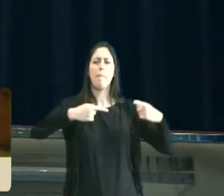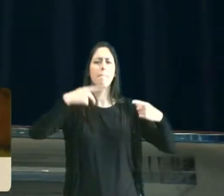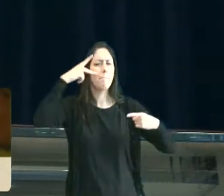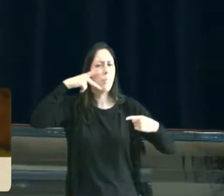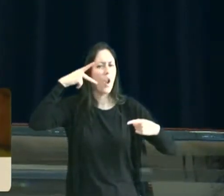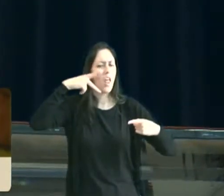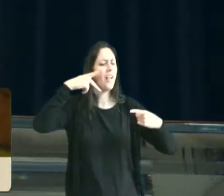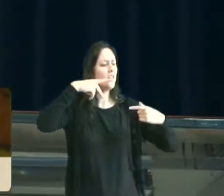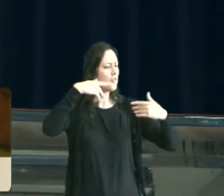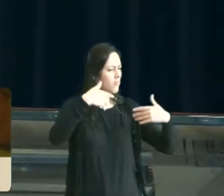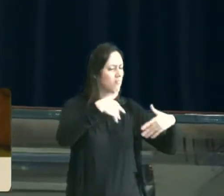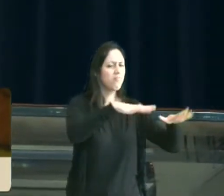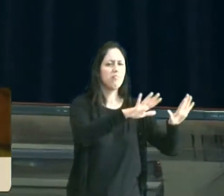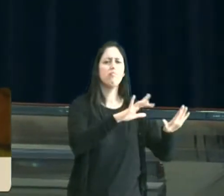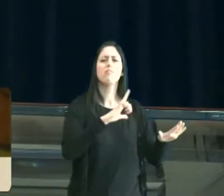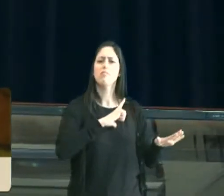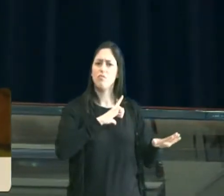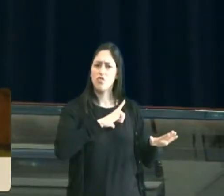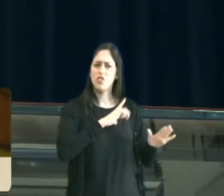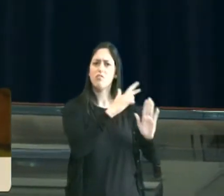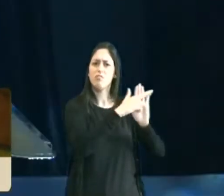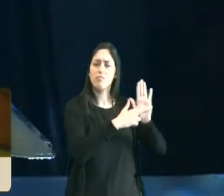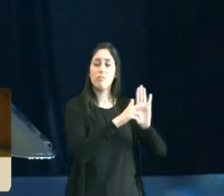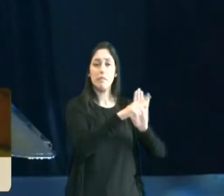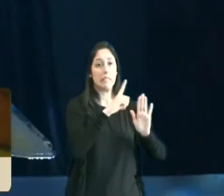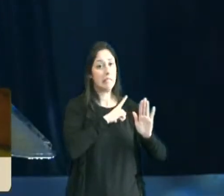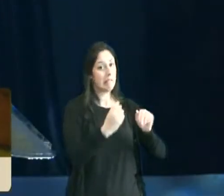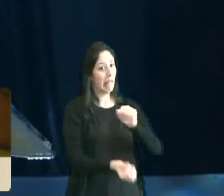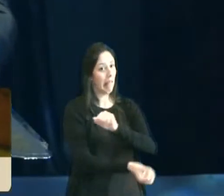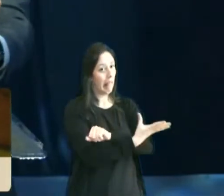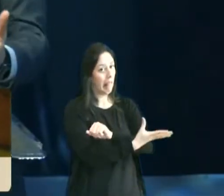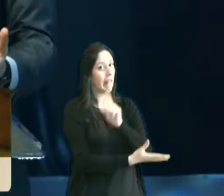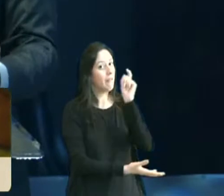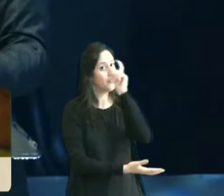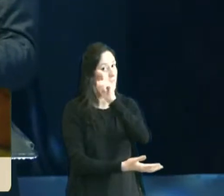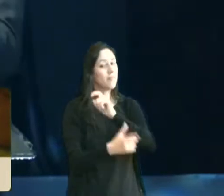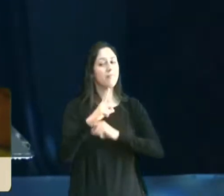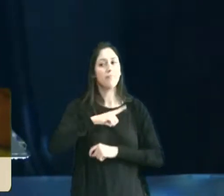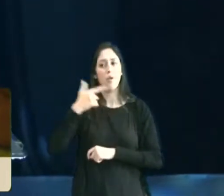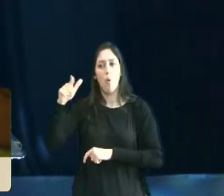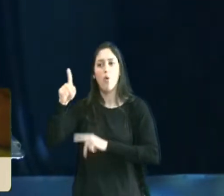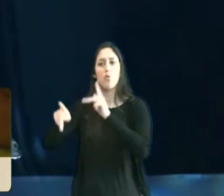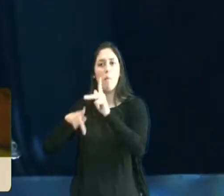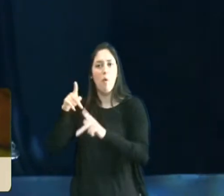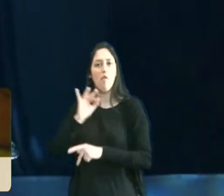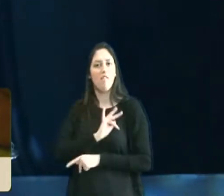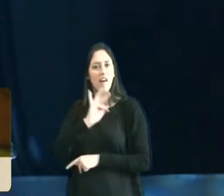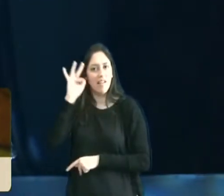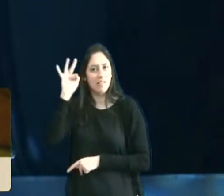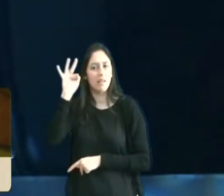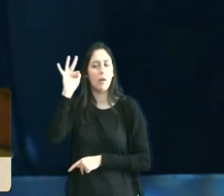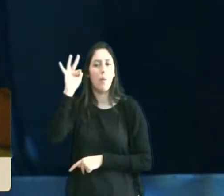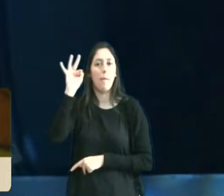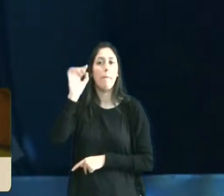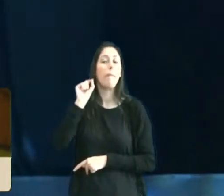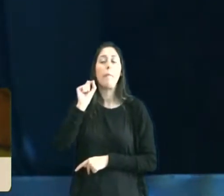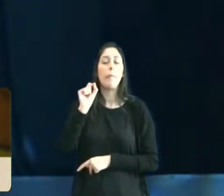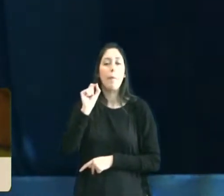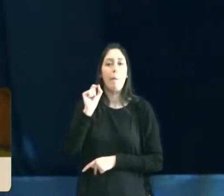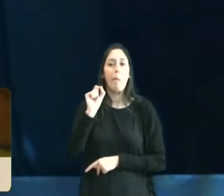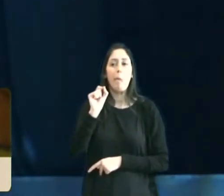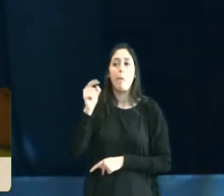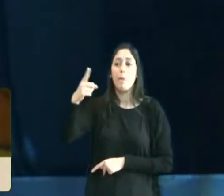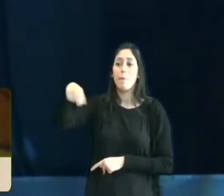mas altamente ligado à corrupção. Você tinha os fariseus, que achavam que a maneira de fazer isso era através